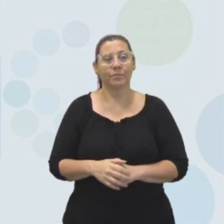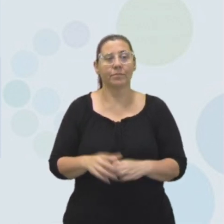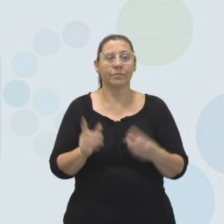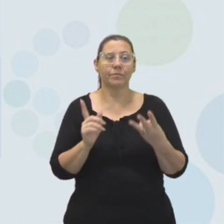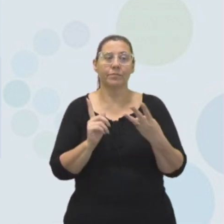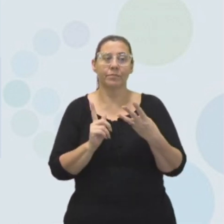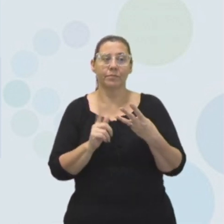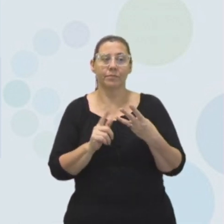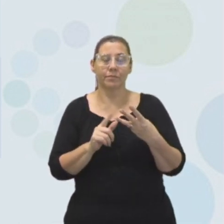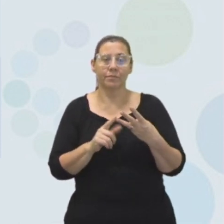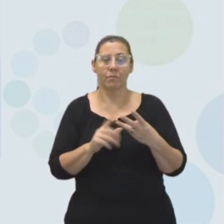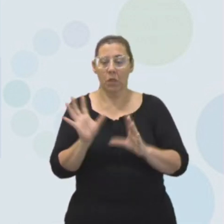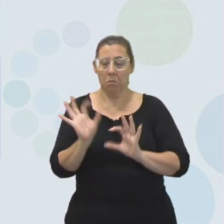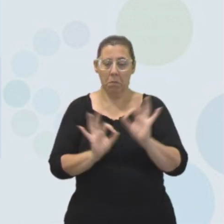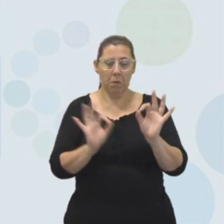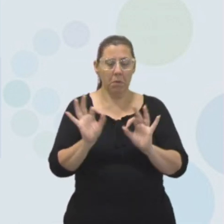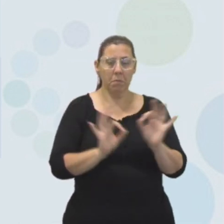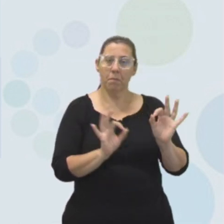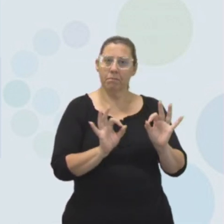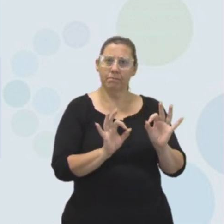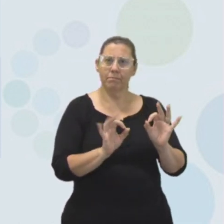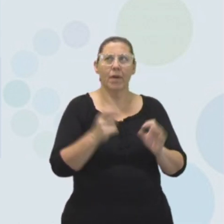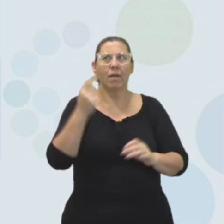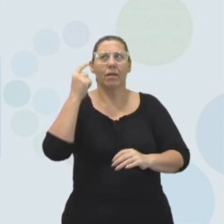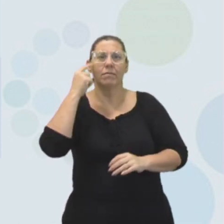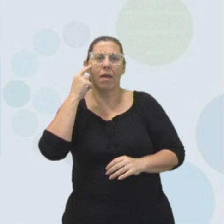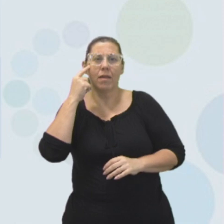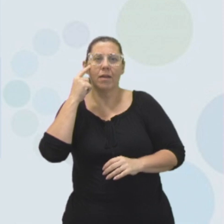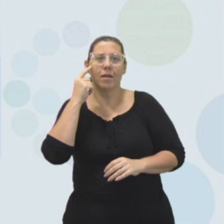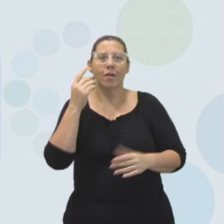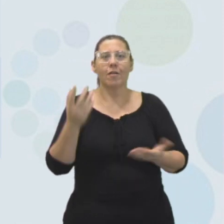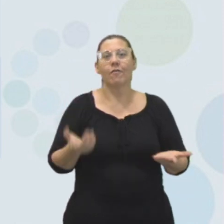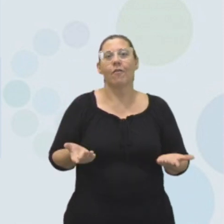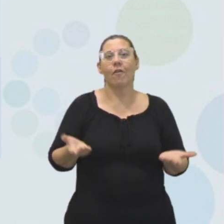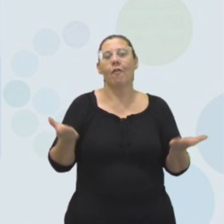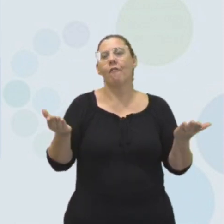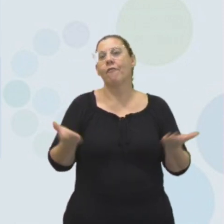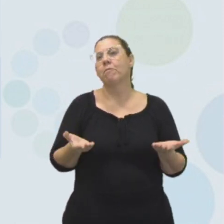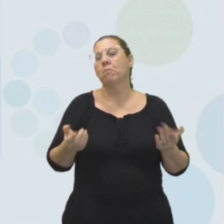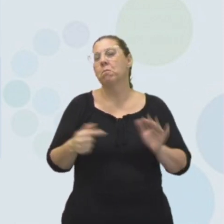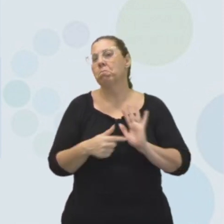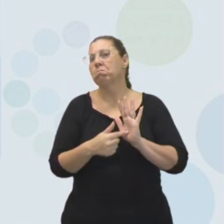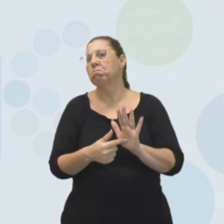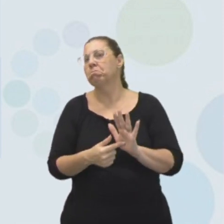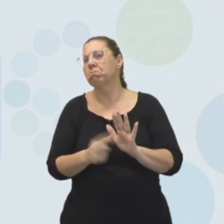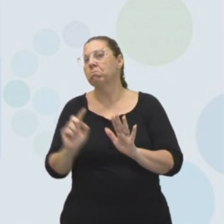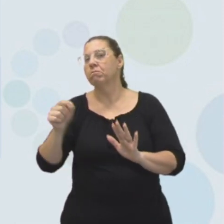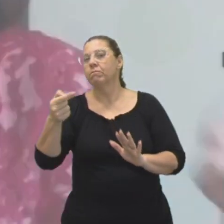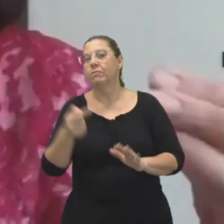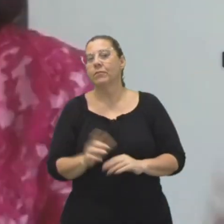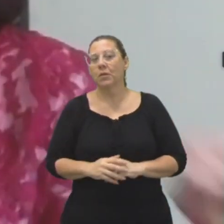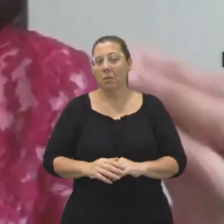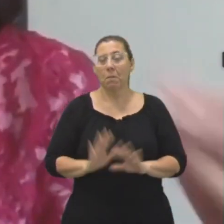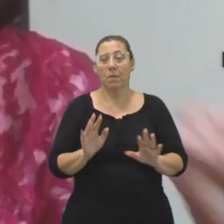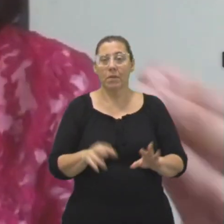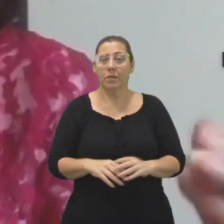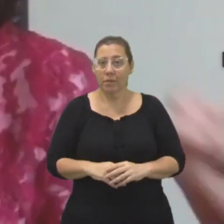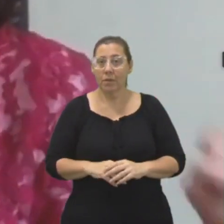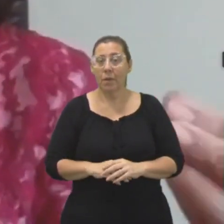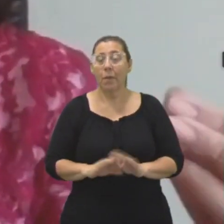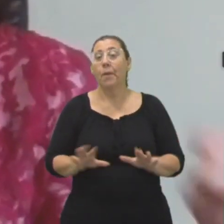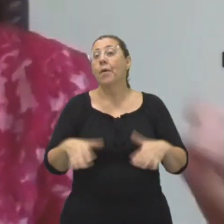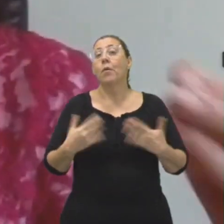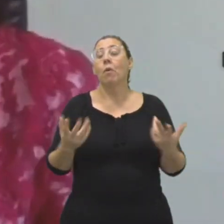é criar o roteiro de análise do vídeo, que nós vamos falar mais detalhadamente daqui a pouquinho, tá? Mas o roteiro, ele também